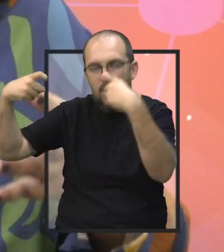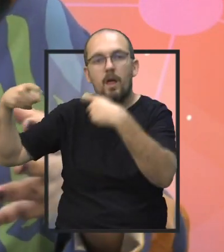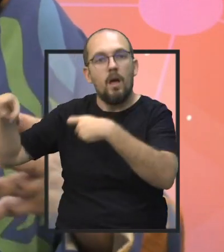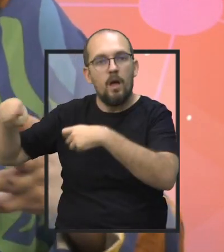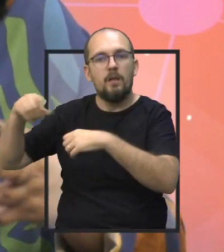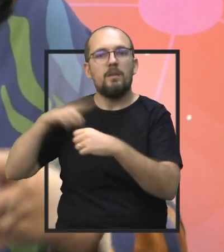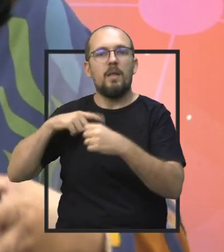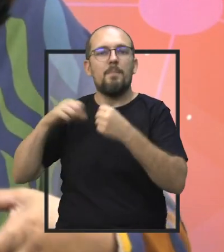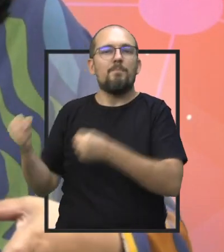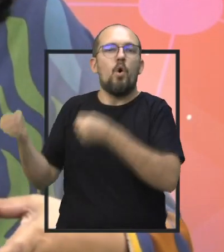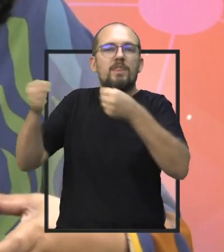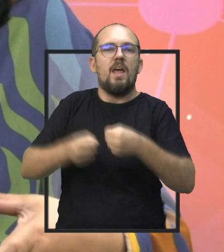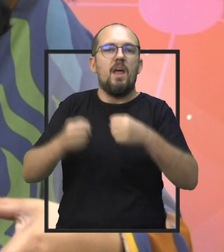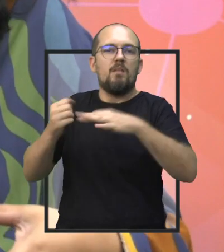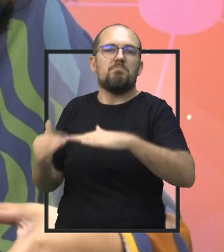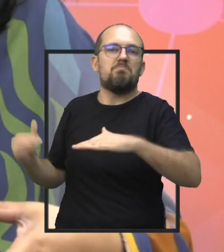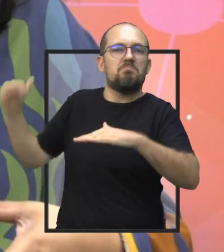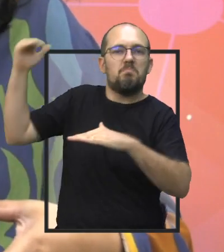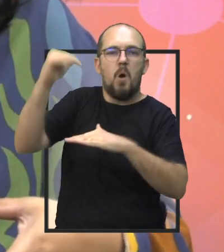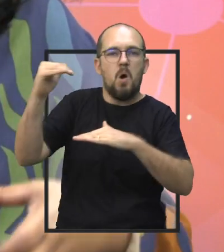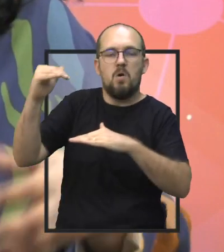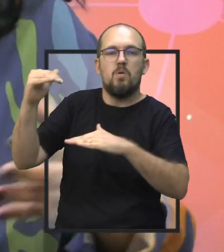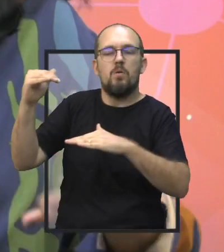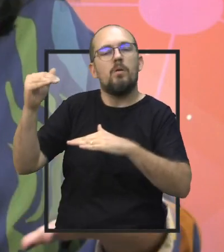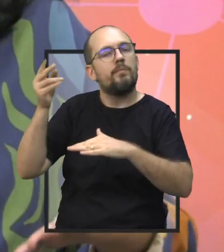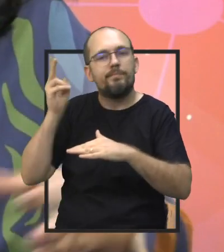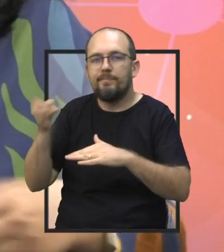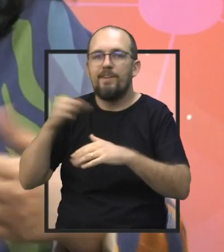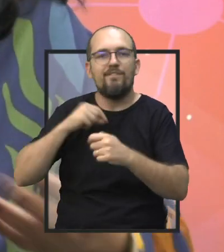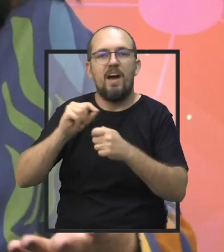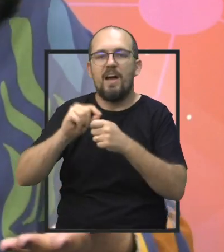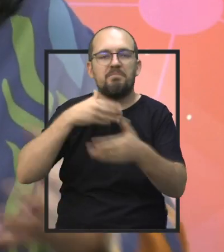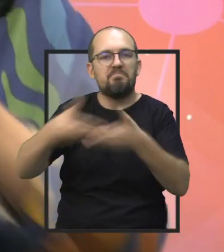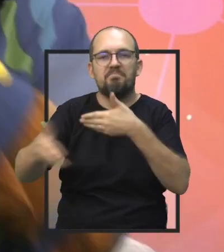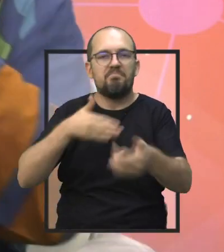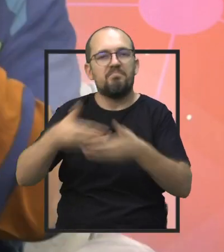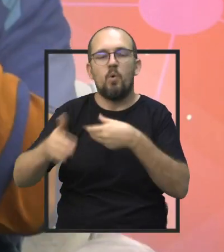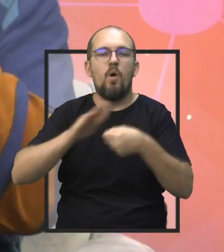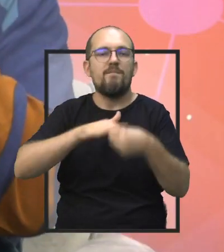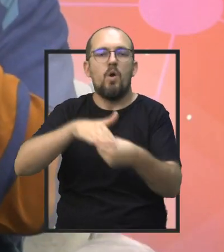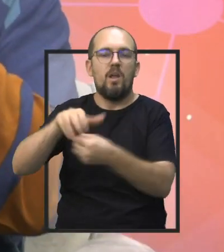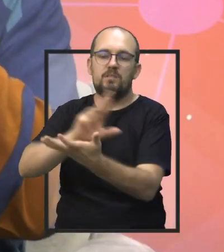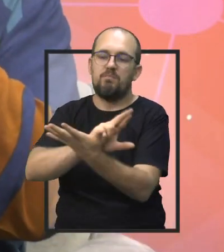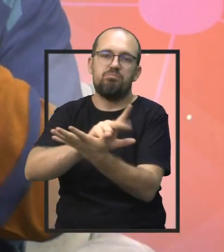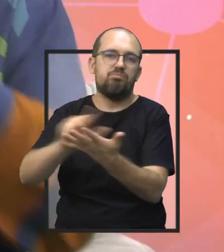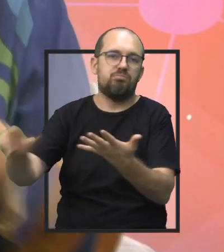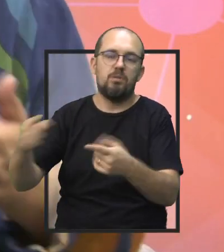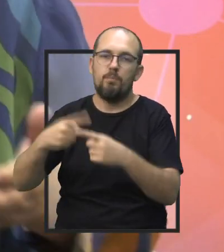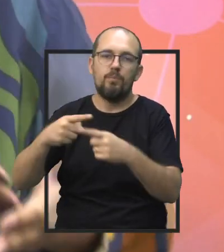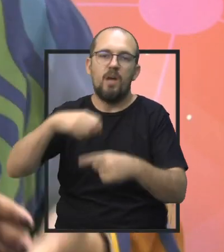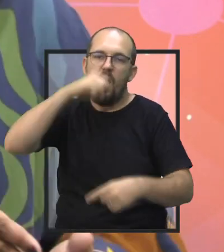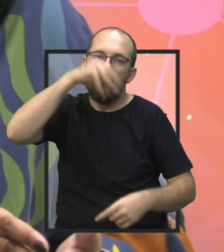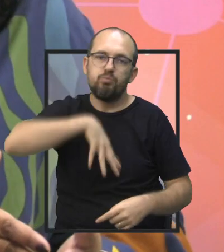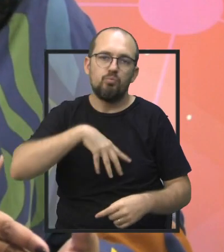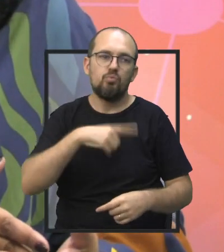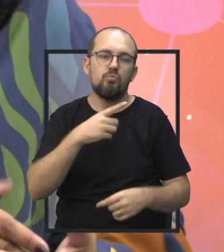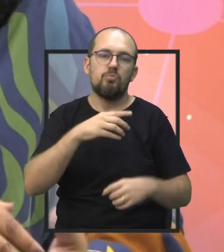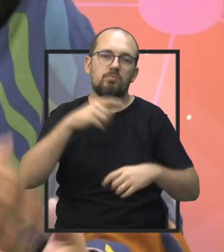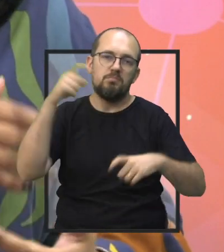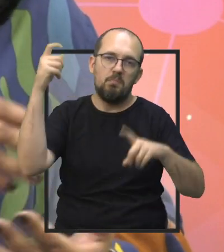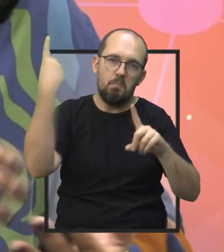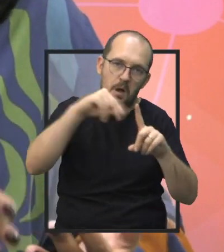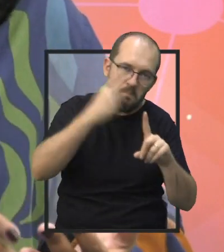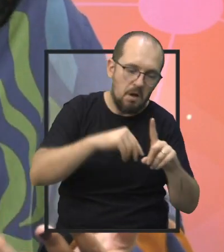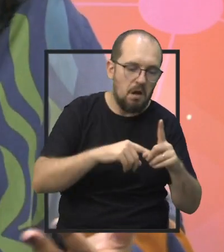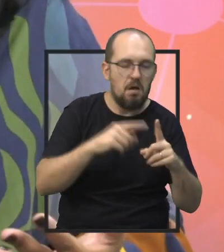fato, né, exerce esse poder, como eu falei, sobre o outro, e que está disposto a qualquer violência, né? Porque o abuso é uma forma de